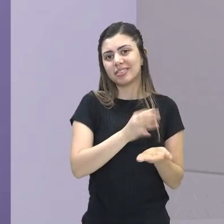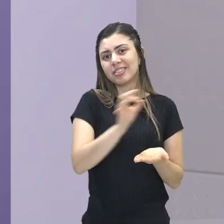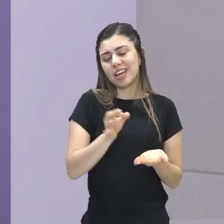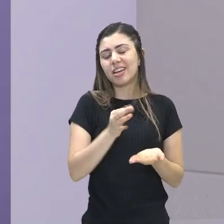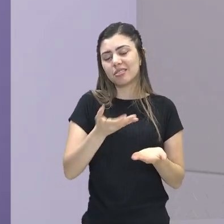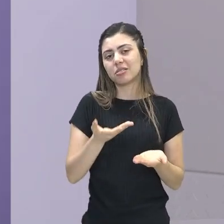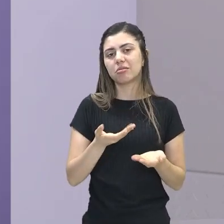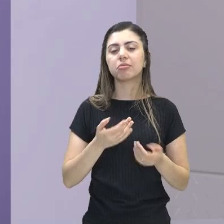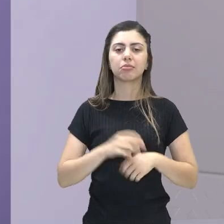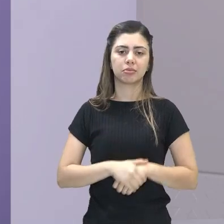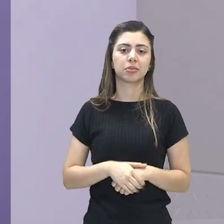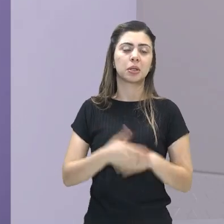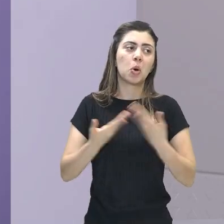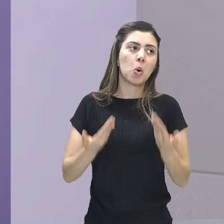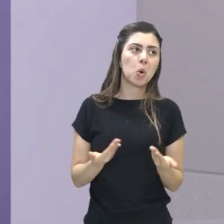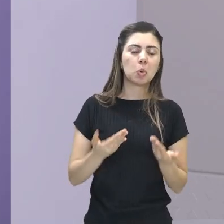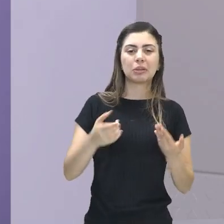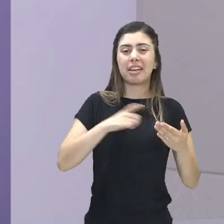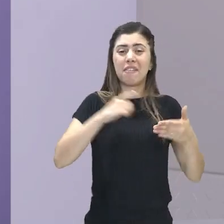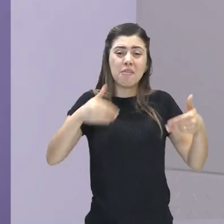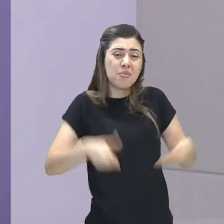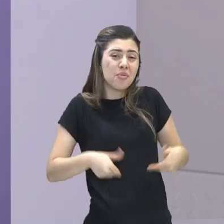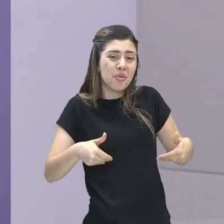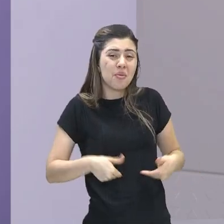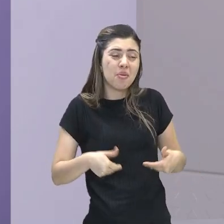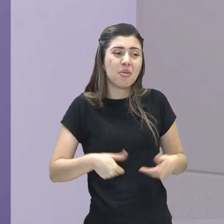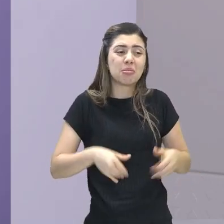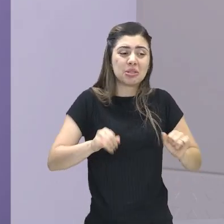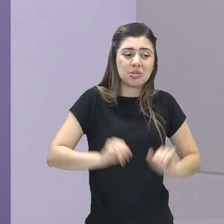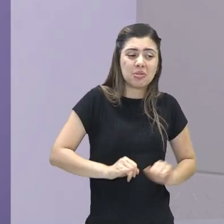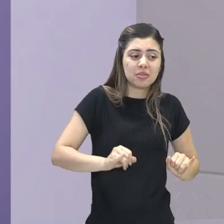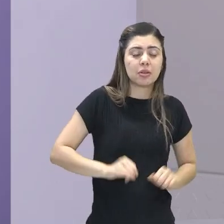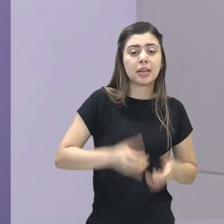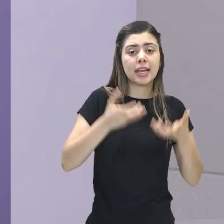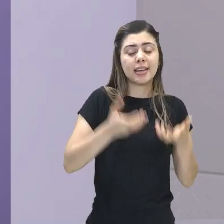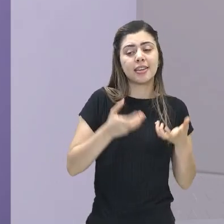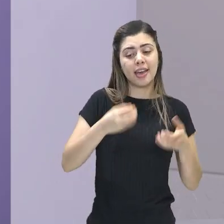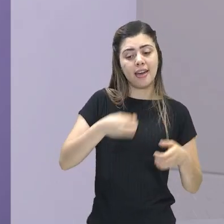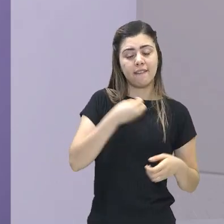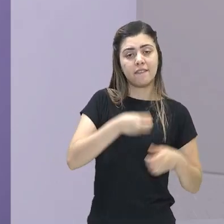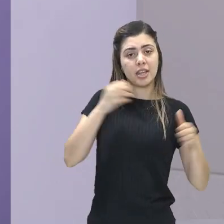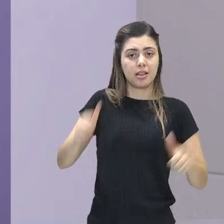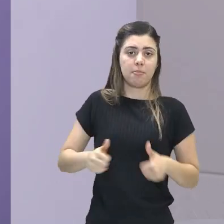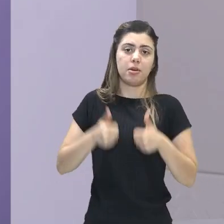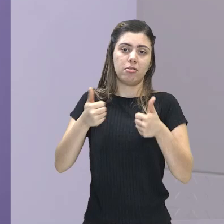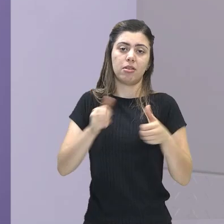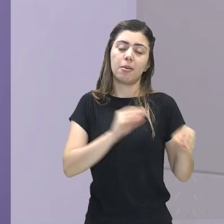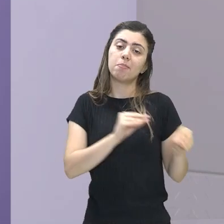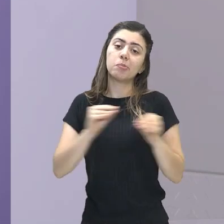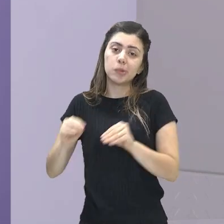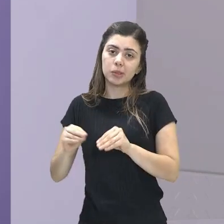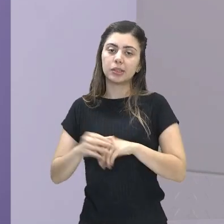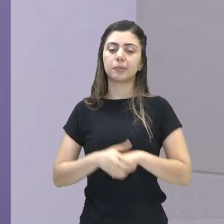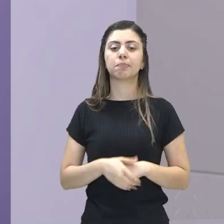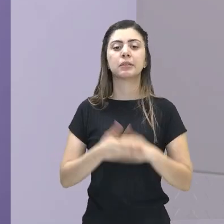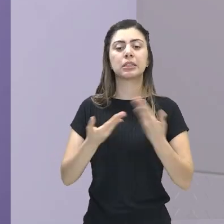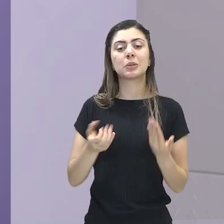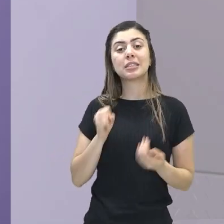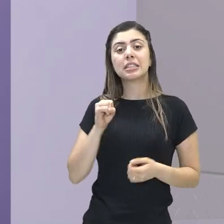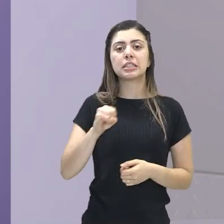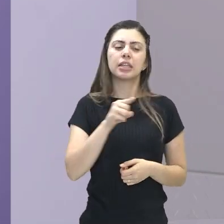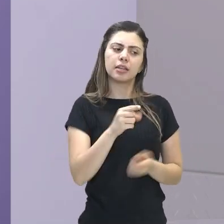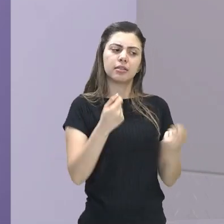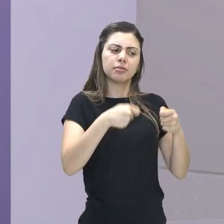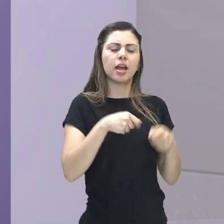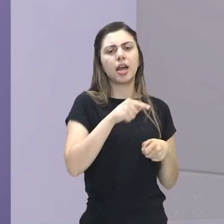naquele país, por causa da fome, em busca de melhores condições de vida. Com certeza, se ele pudesse, ele